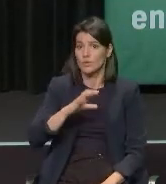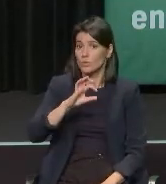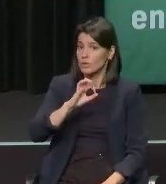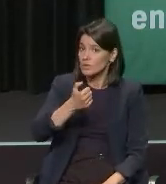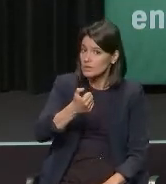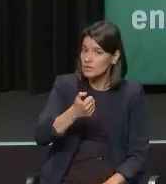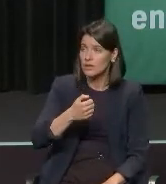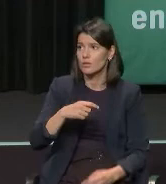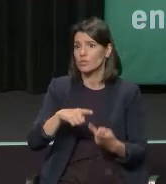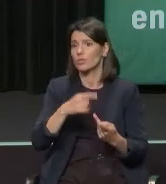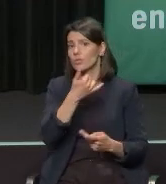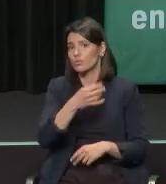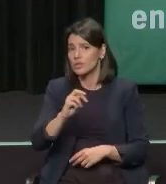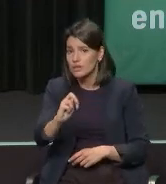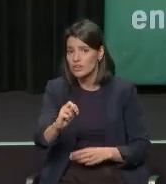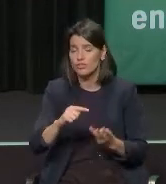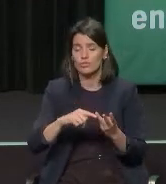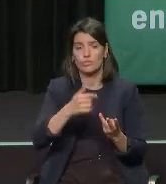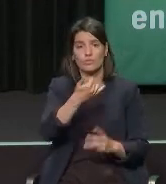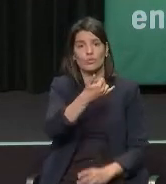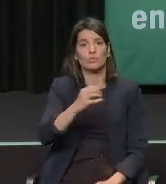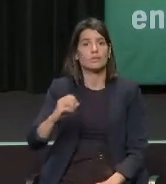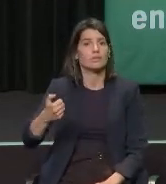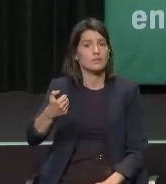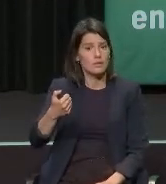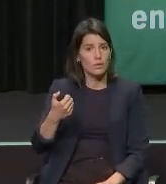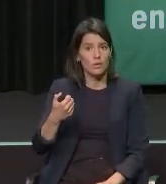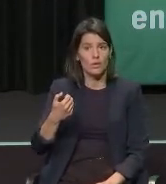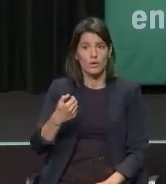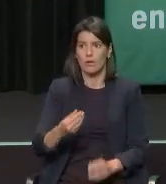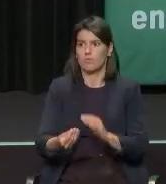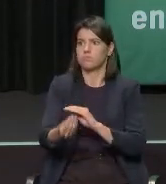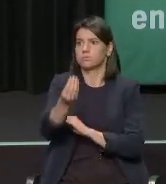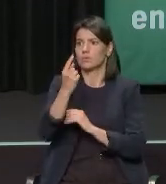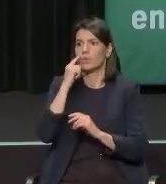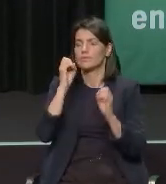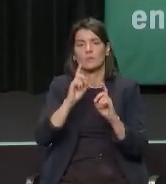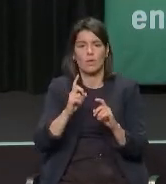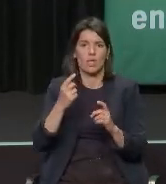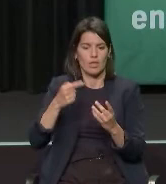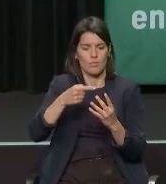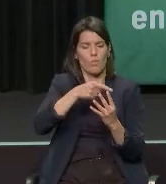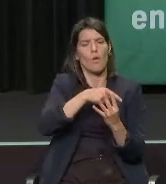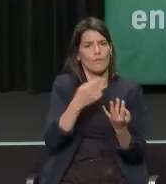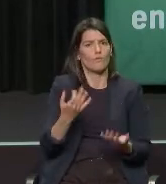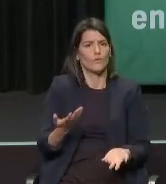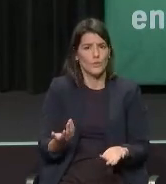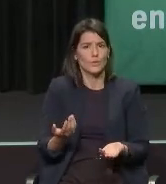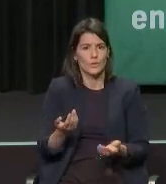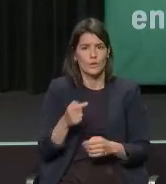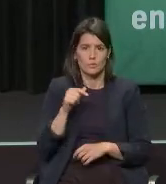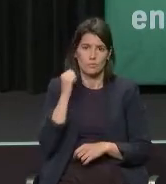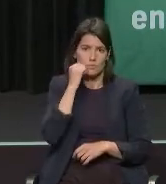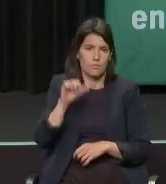1985, 2003, 2005, portanto não é uma coisa inédita, e esses outros anos foram também francamente